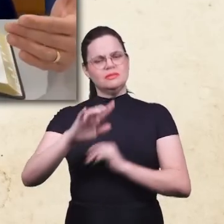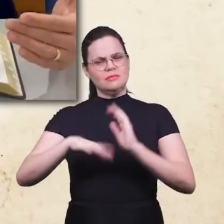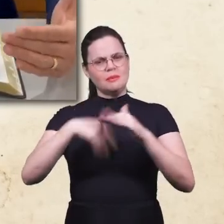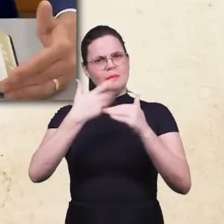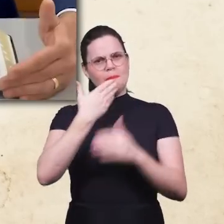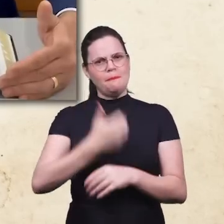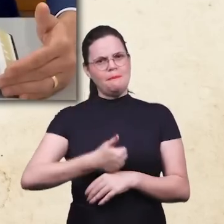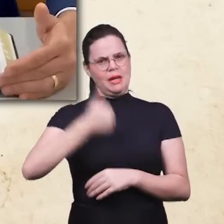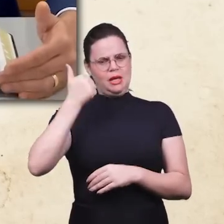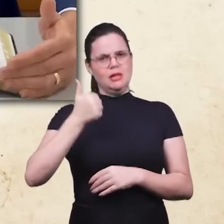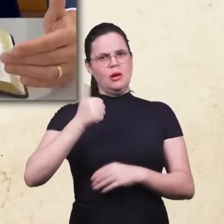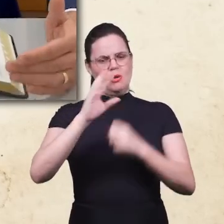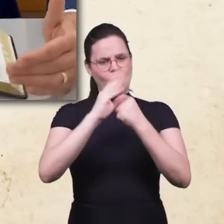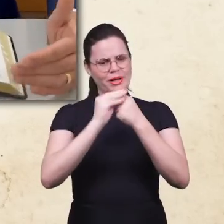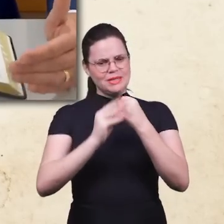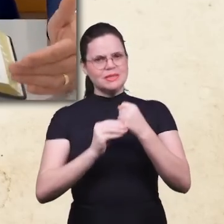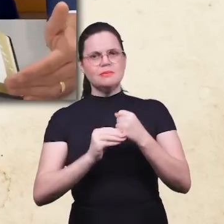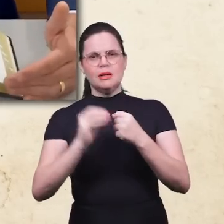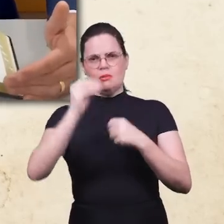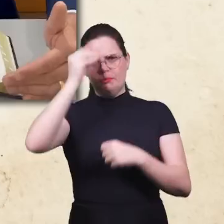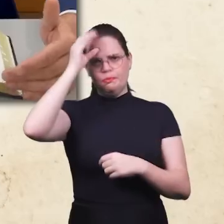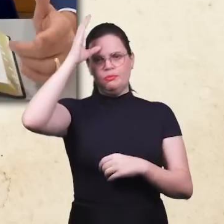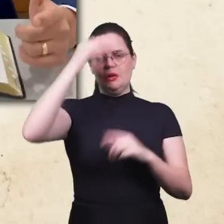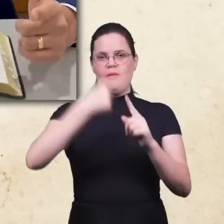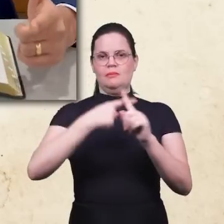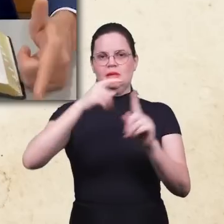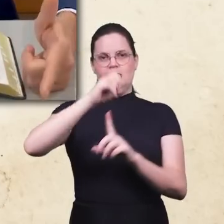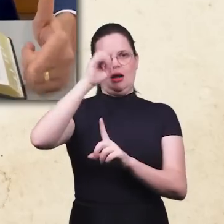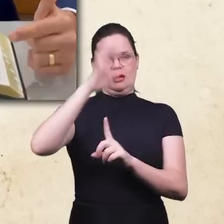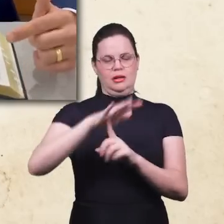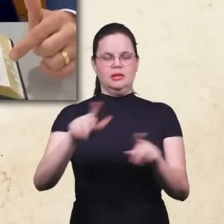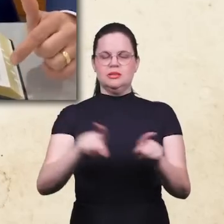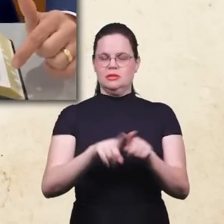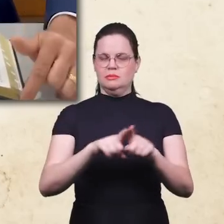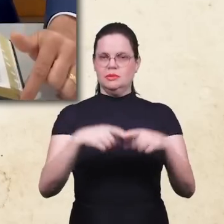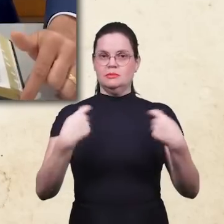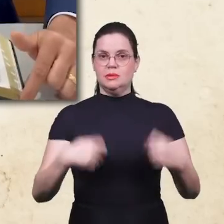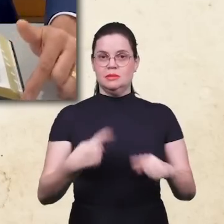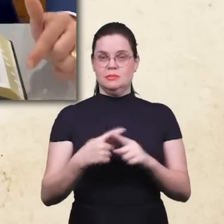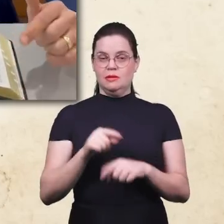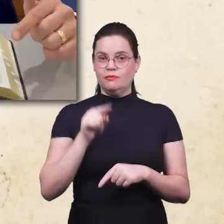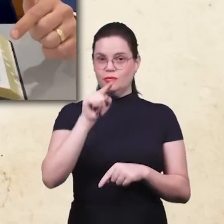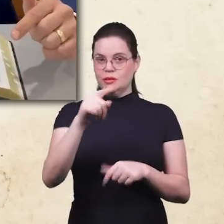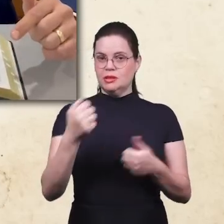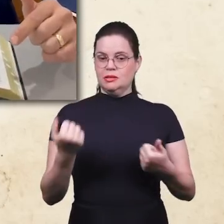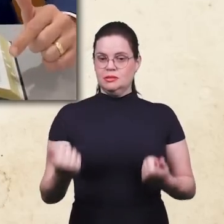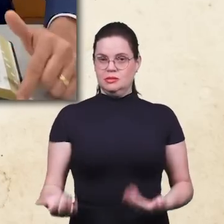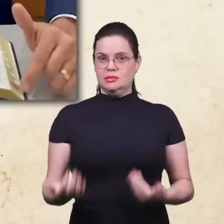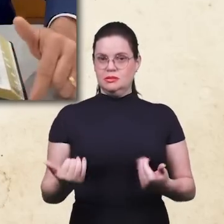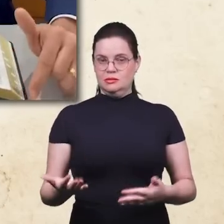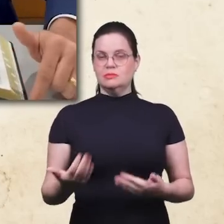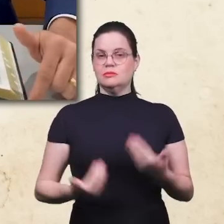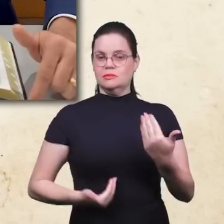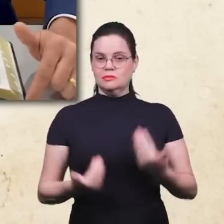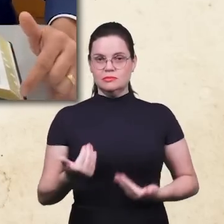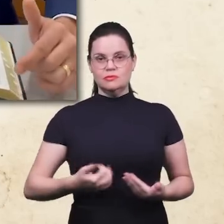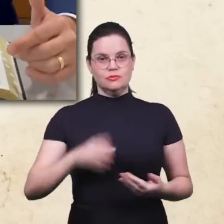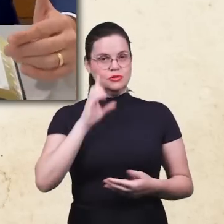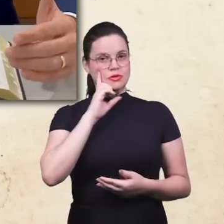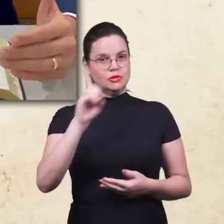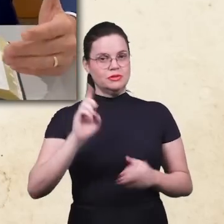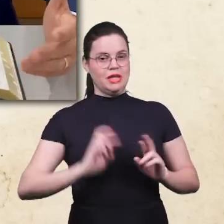cresça no conhecimento, mas cresça na graça. A sua diferença, a diferença do servo de Deus, do jovem que serve ao